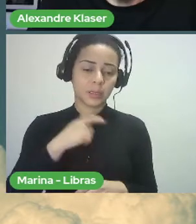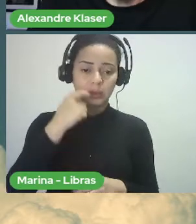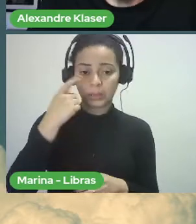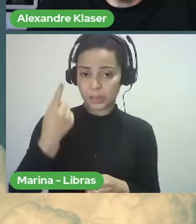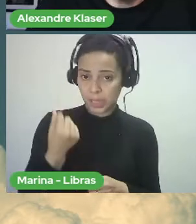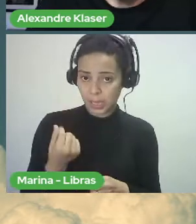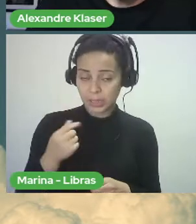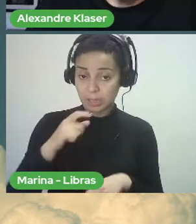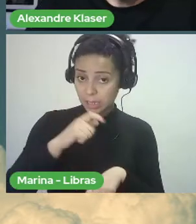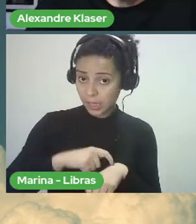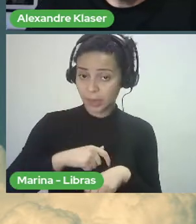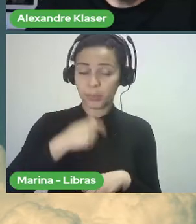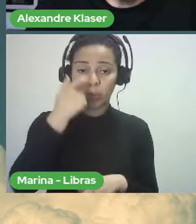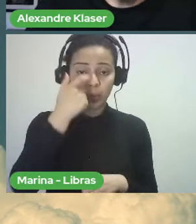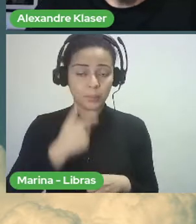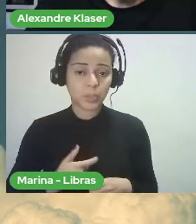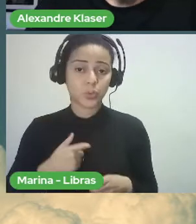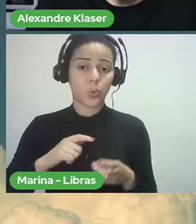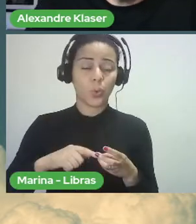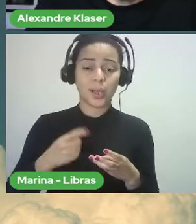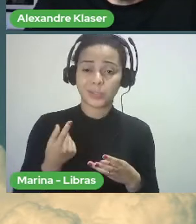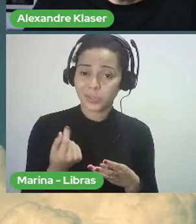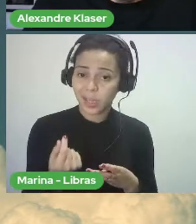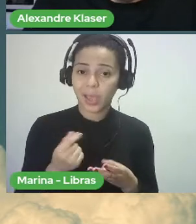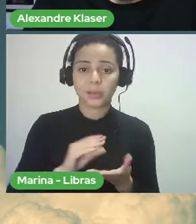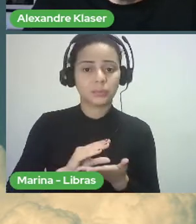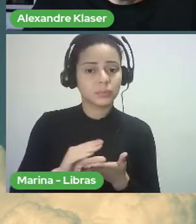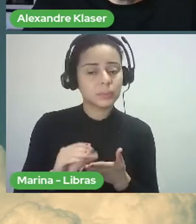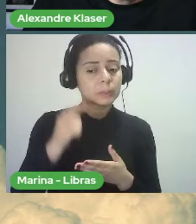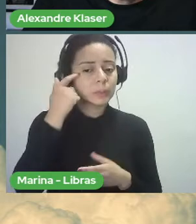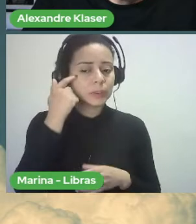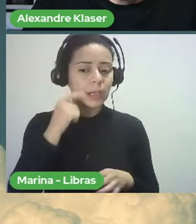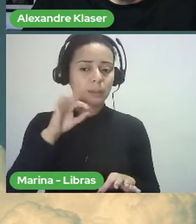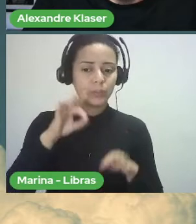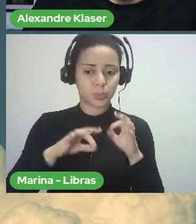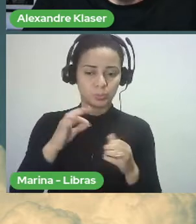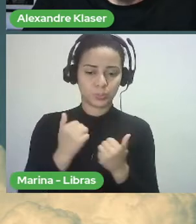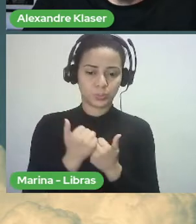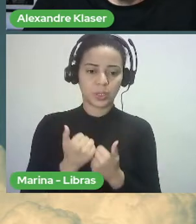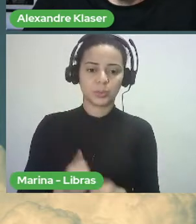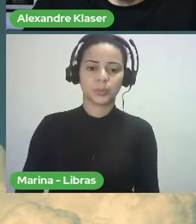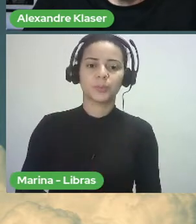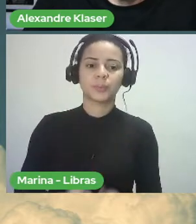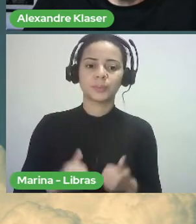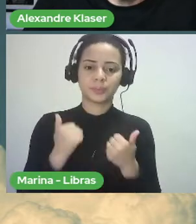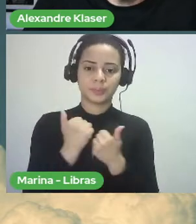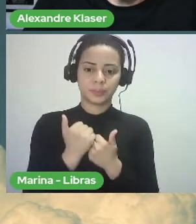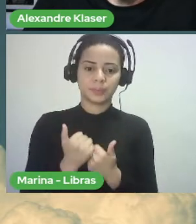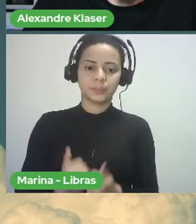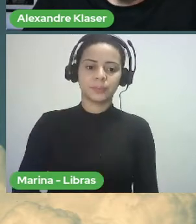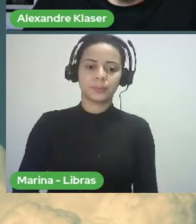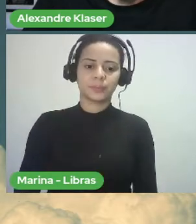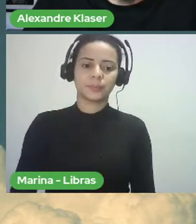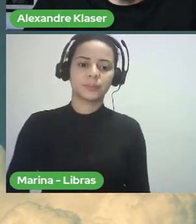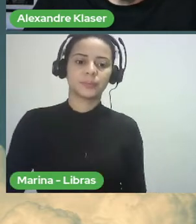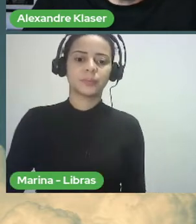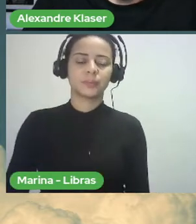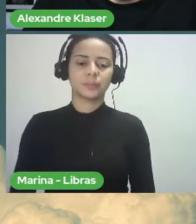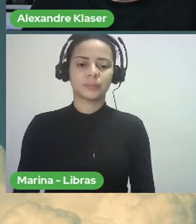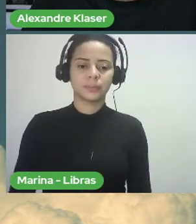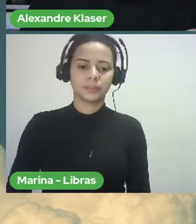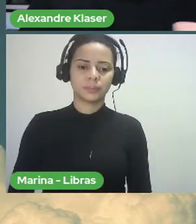gente consegue fazer apostas de coisas que vão nos levar mais próximo do nosso objetivo.